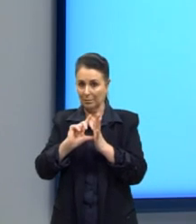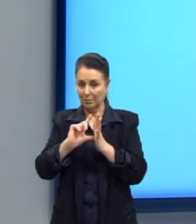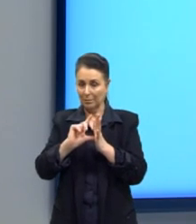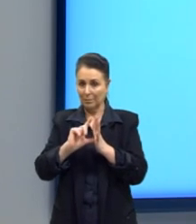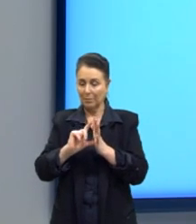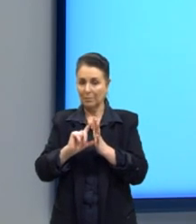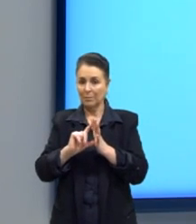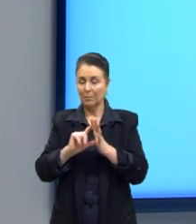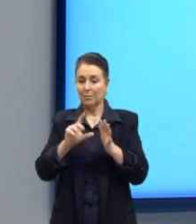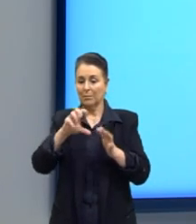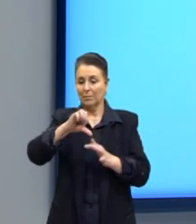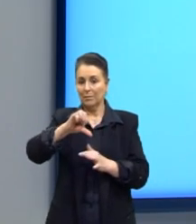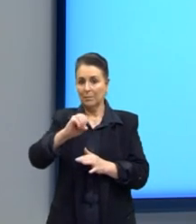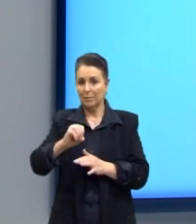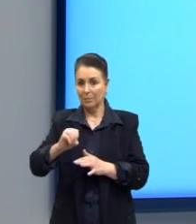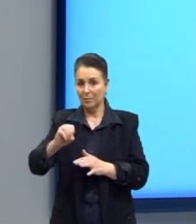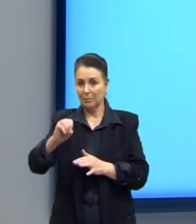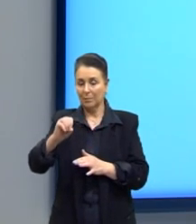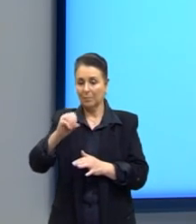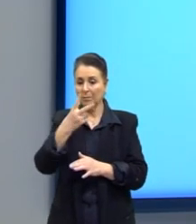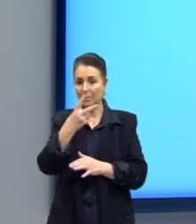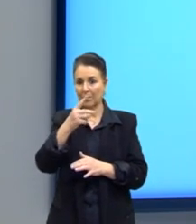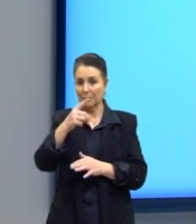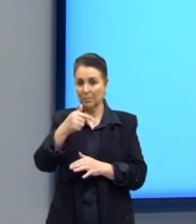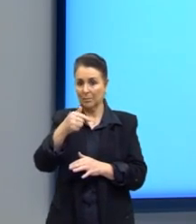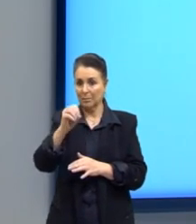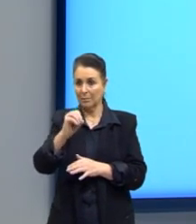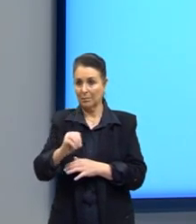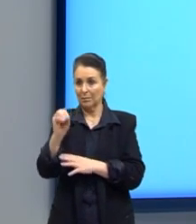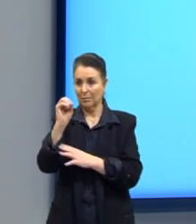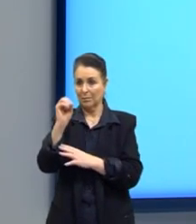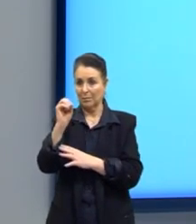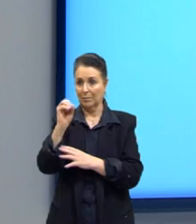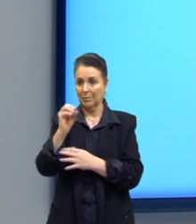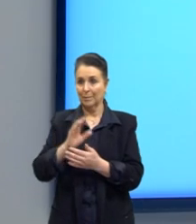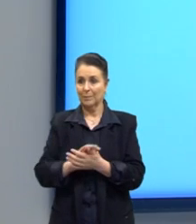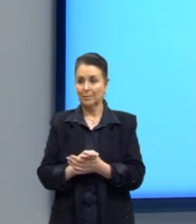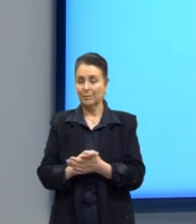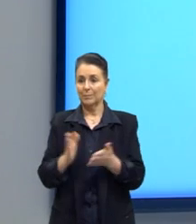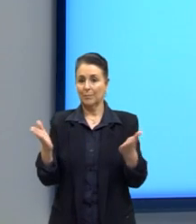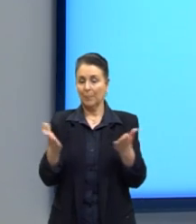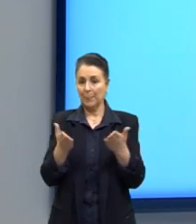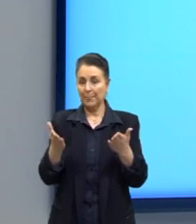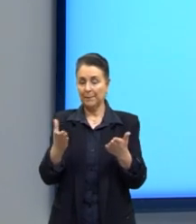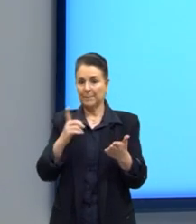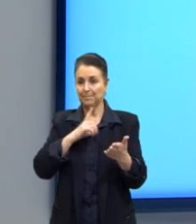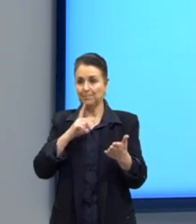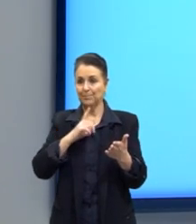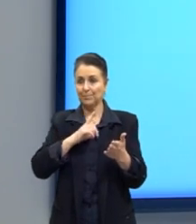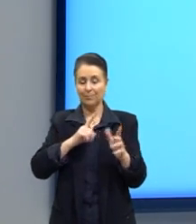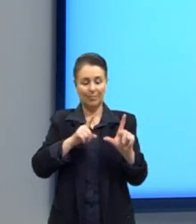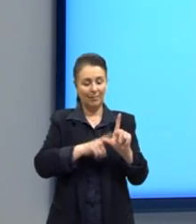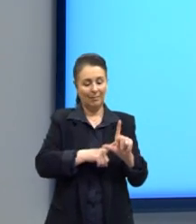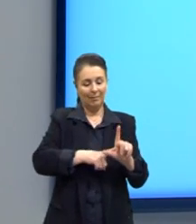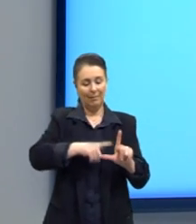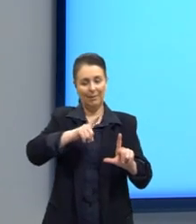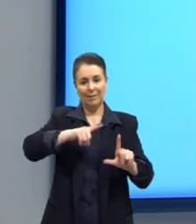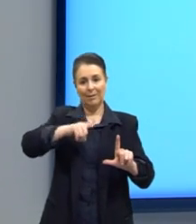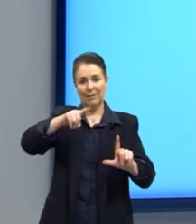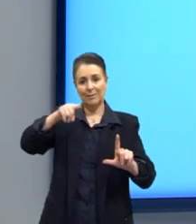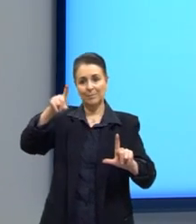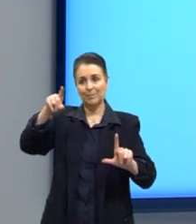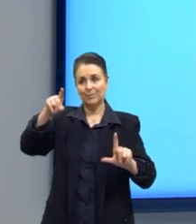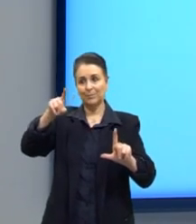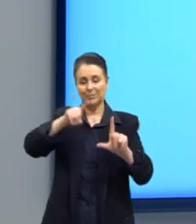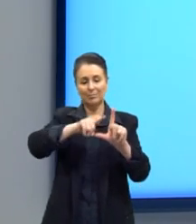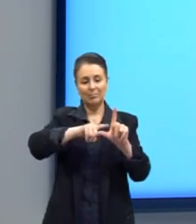no caso de 90 e 270 graus então Aqui nós temos o gráfico da função tangente